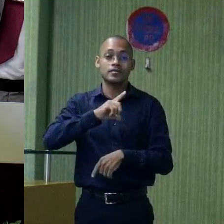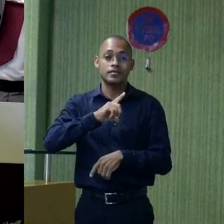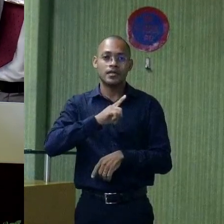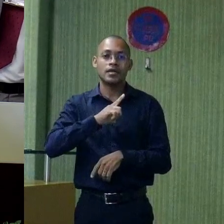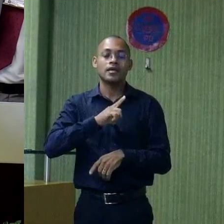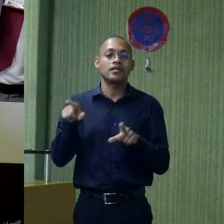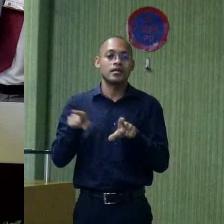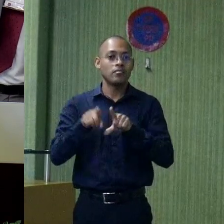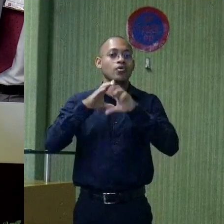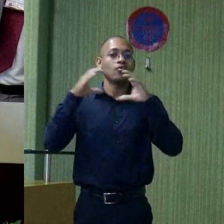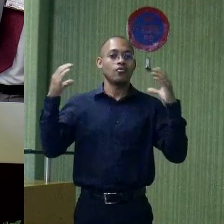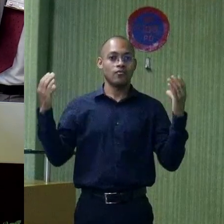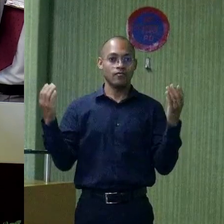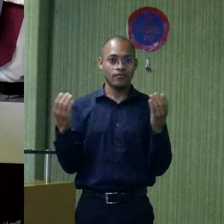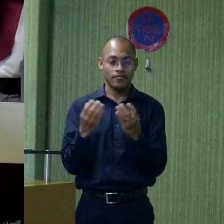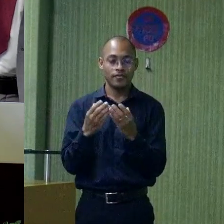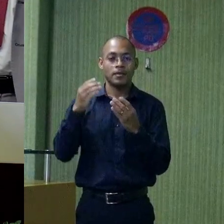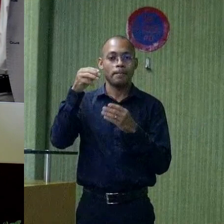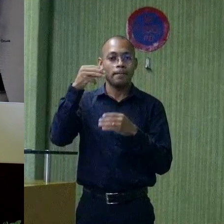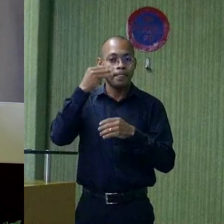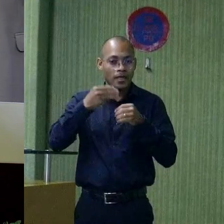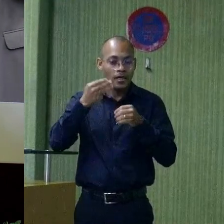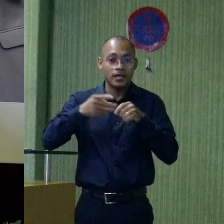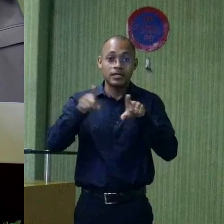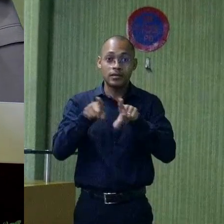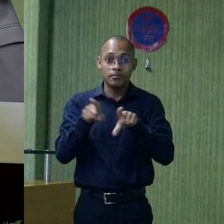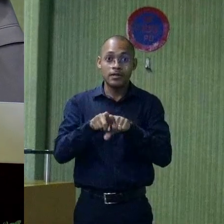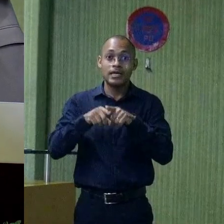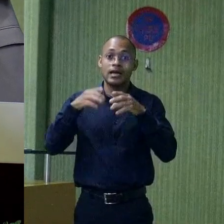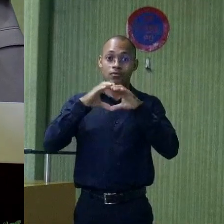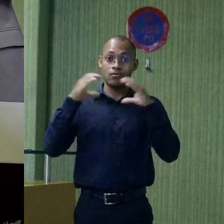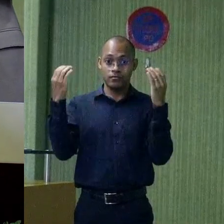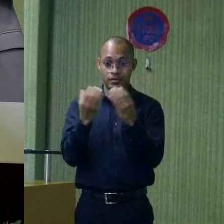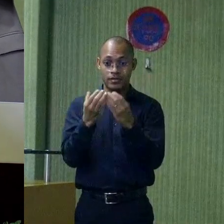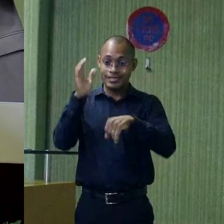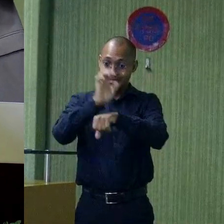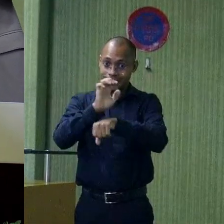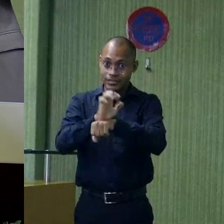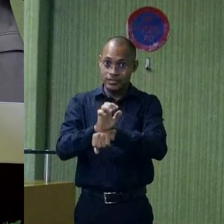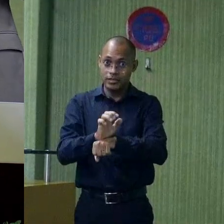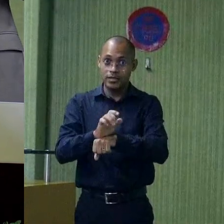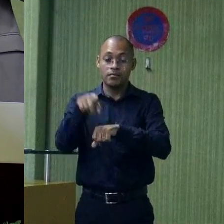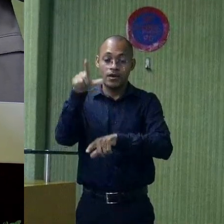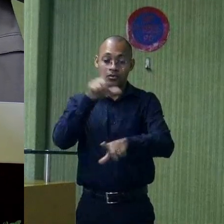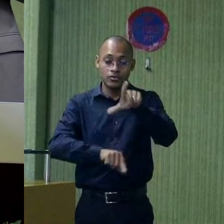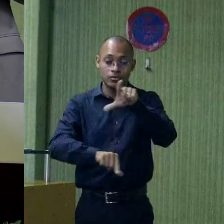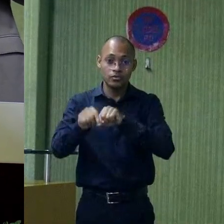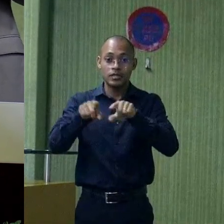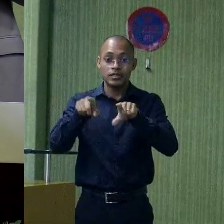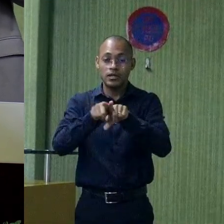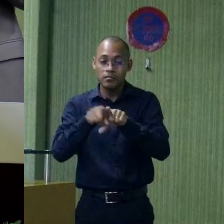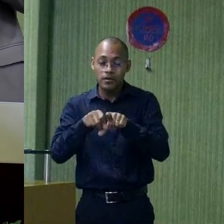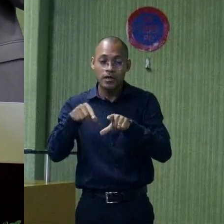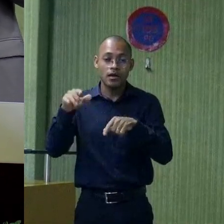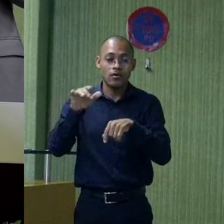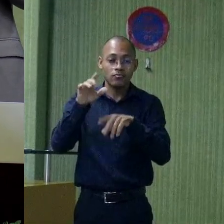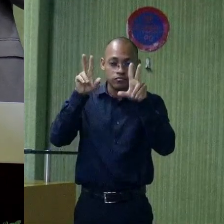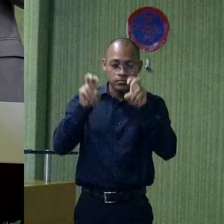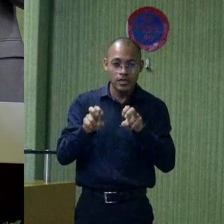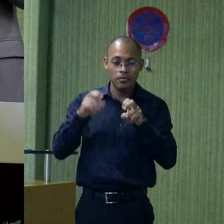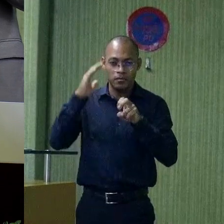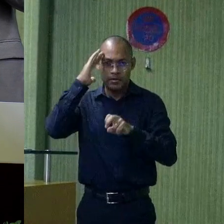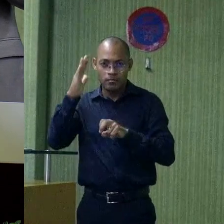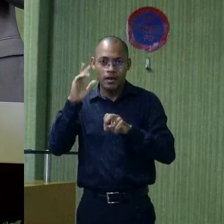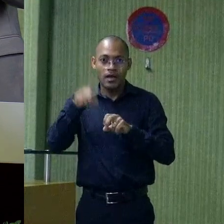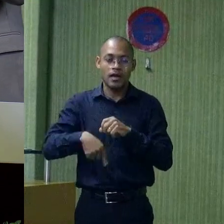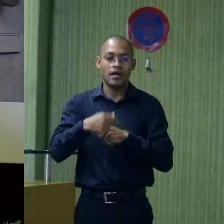municipais de educação e a Conferência estadual que era justamente para eleger debater os temas principais e indicar os delegados